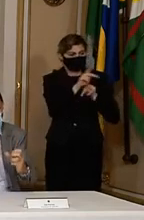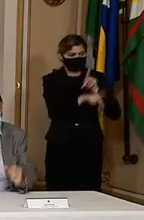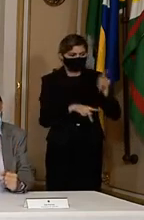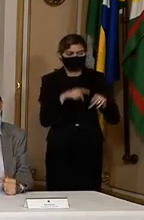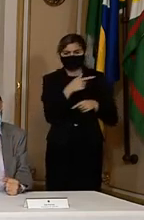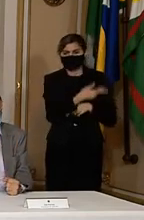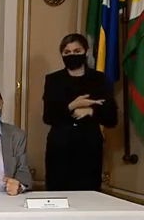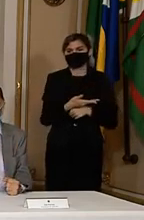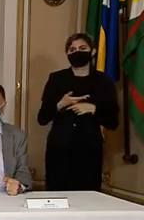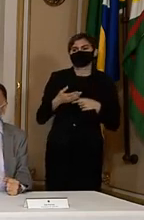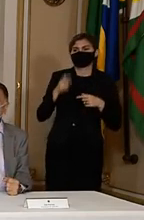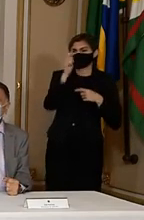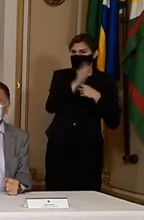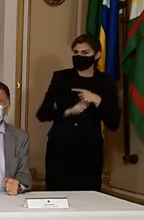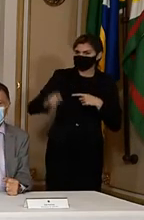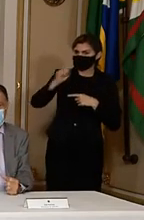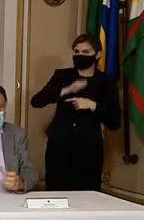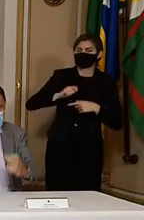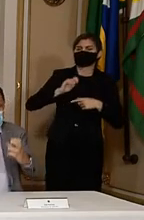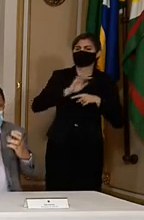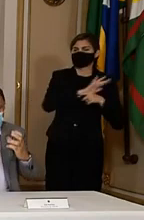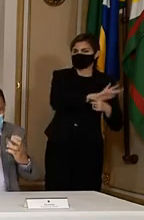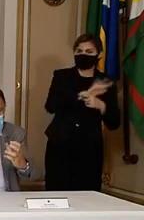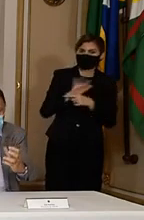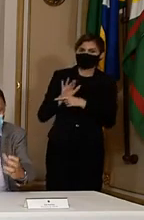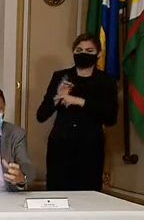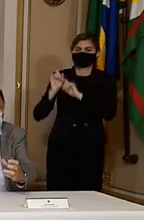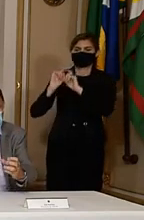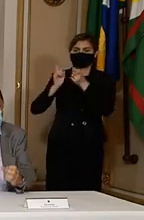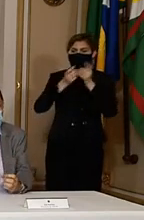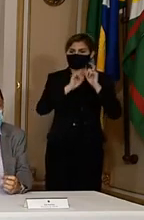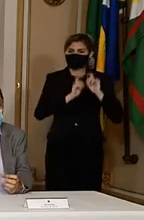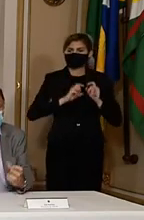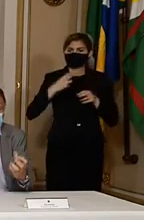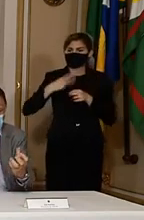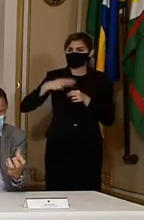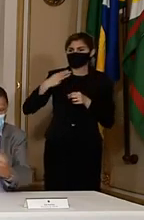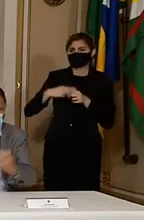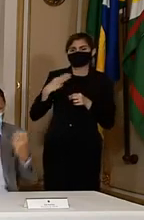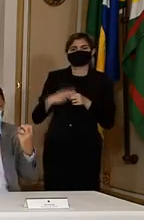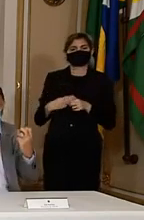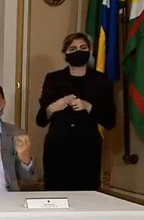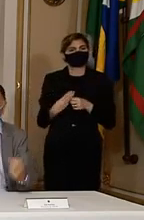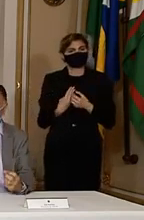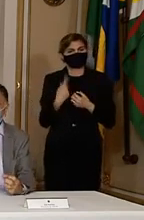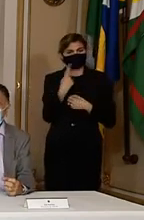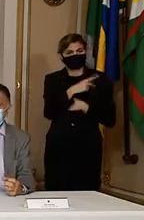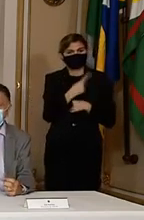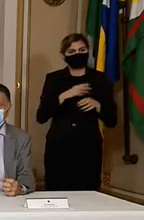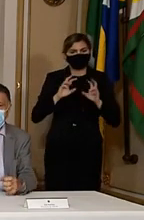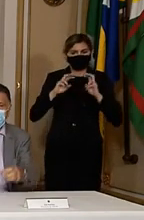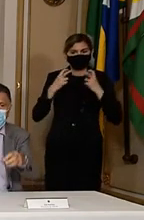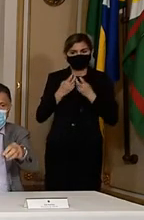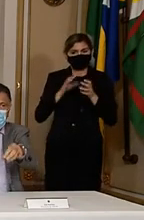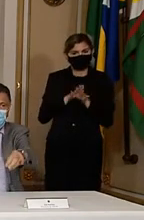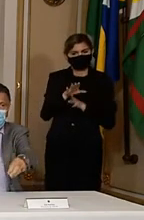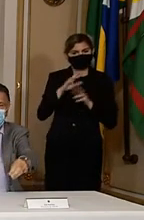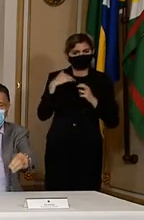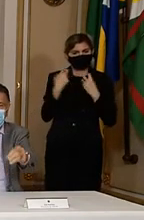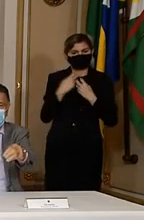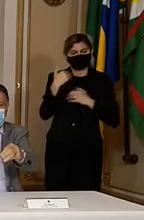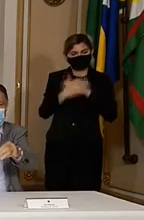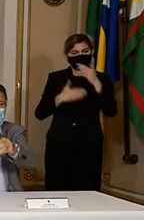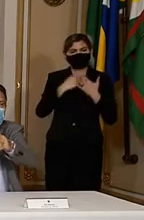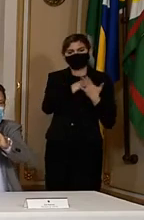organizado em suas associações e cooperativas articulados no município pelo seu conselho de desenvolvimento